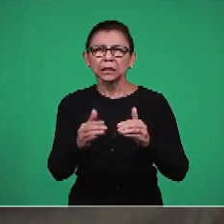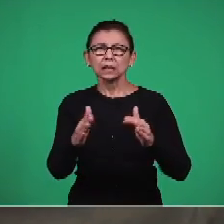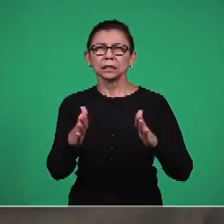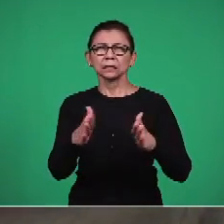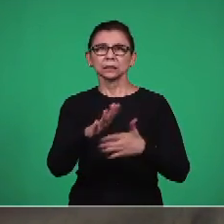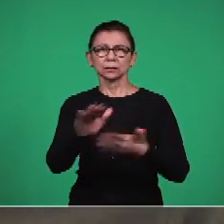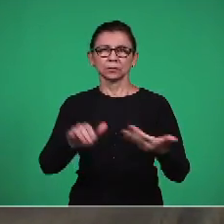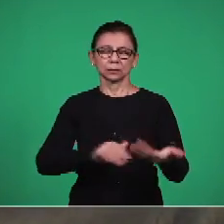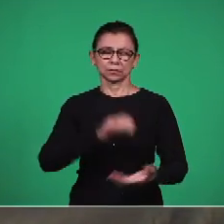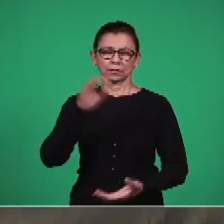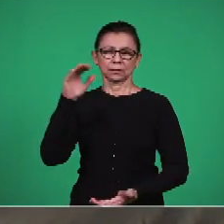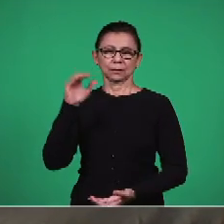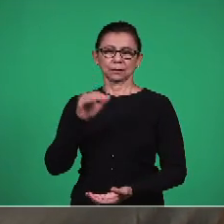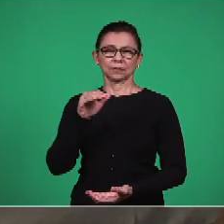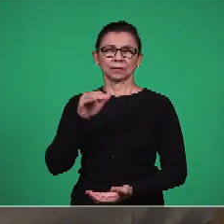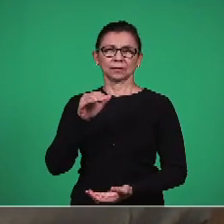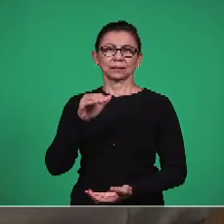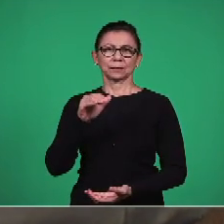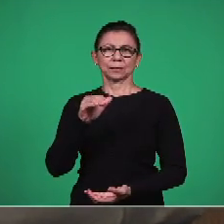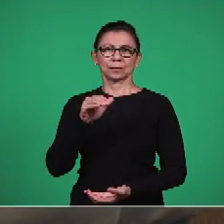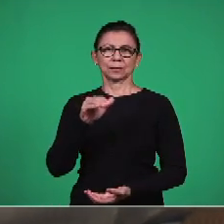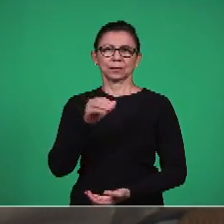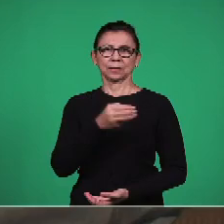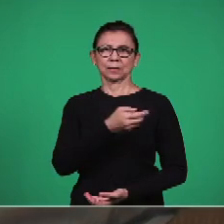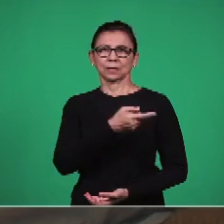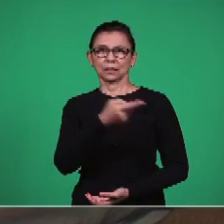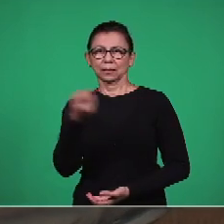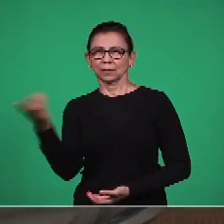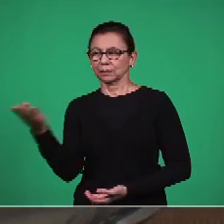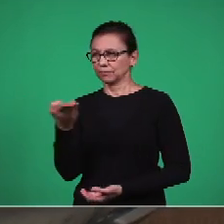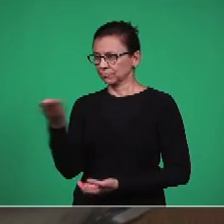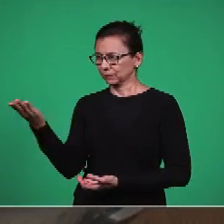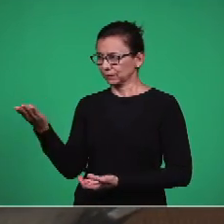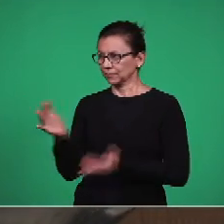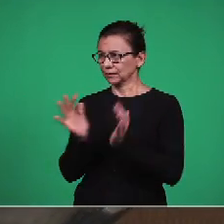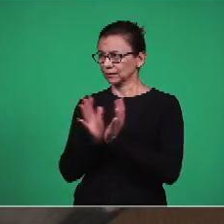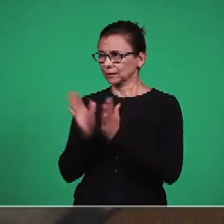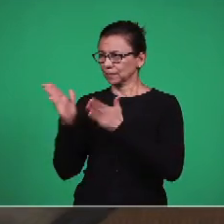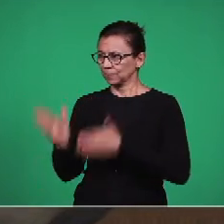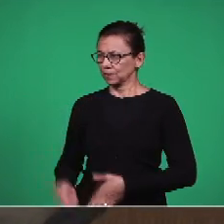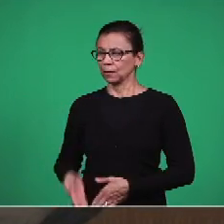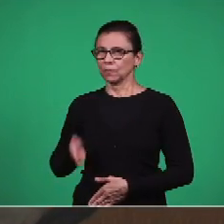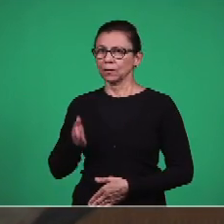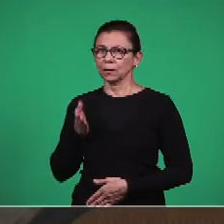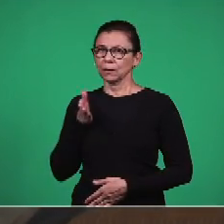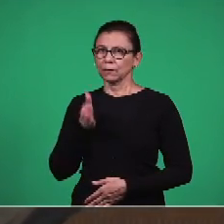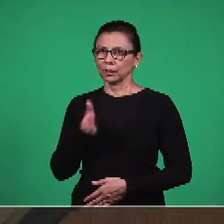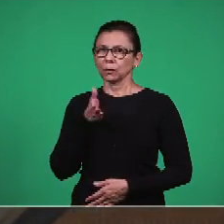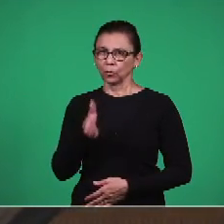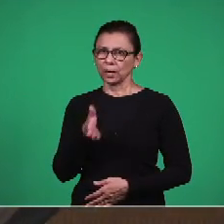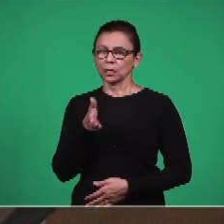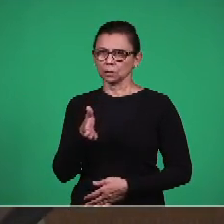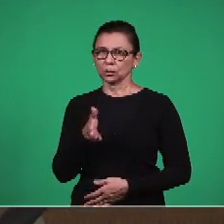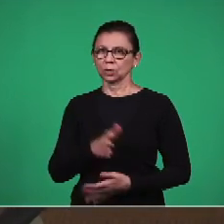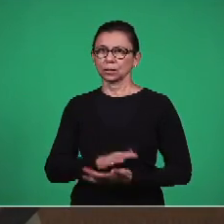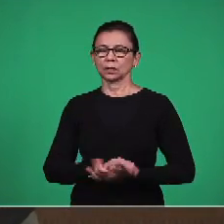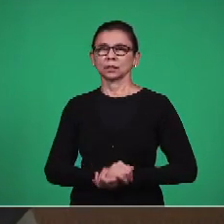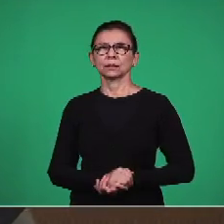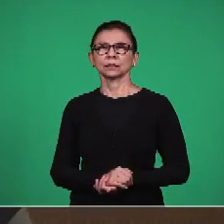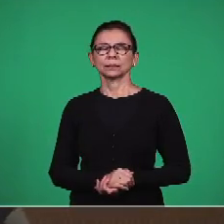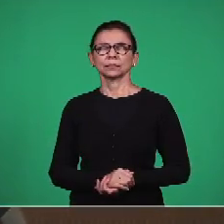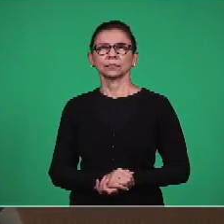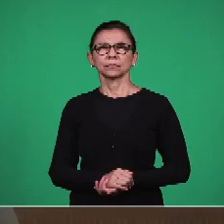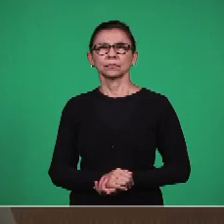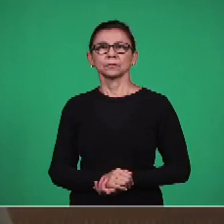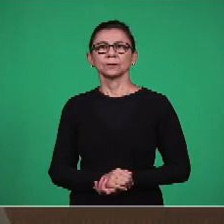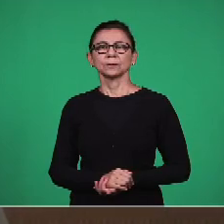acionado, eles são fiéis e frequentes. E tem a palavra. Hoje, inclusive, na reunião, eles vieram, estão aqui do